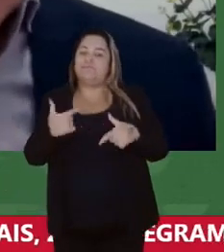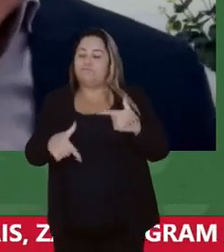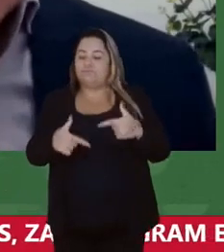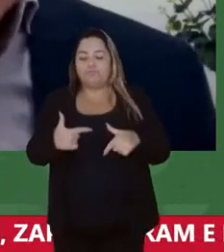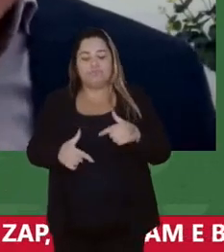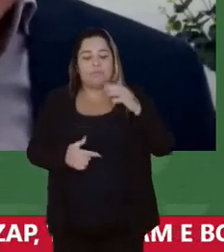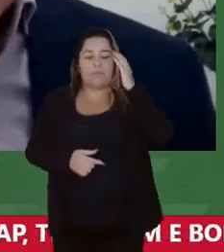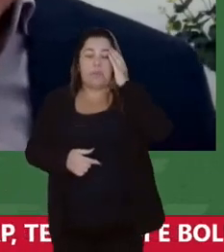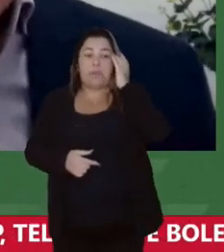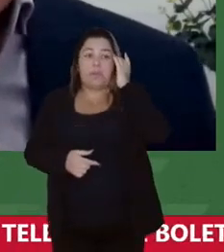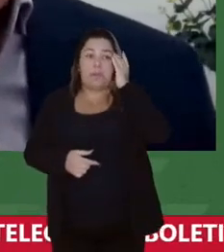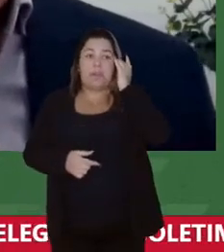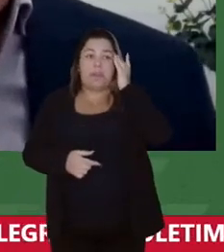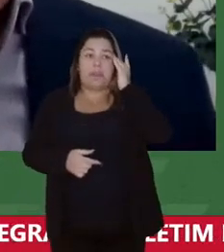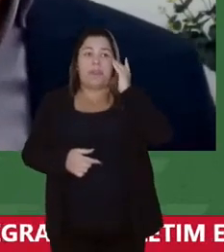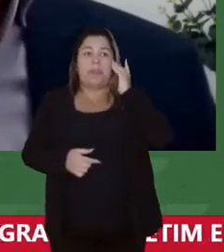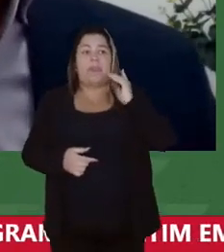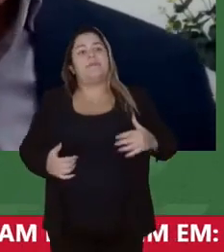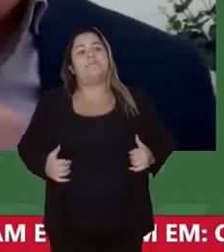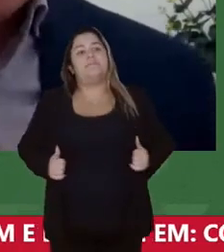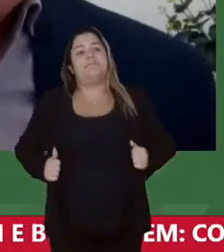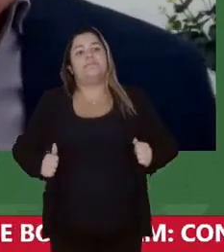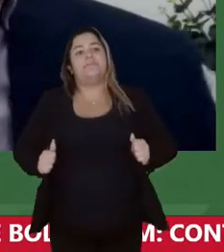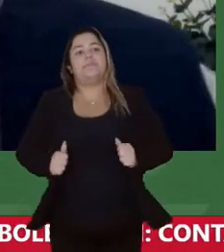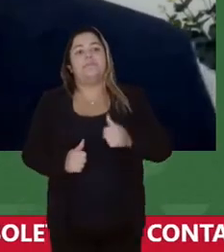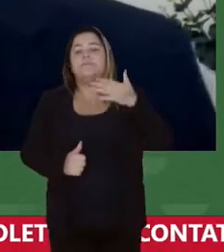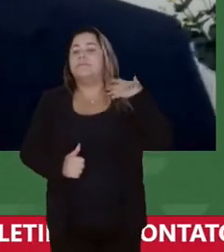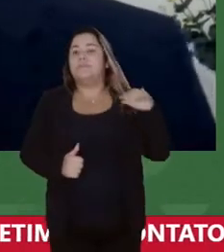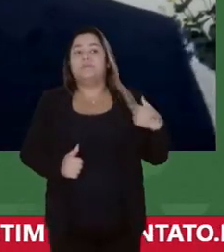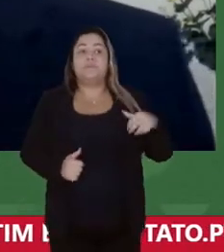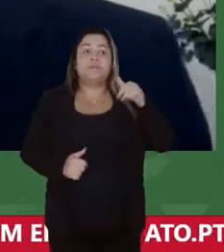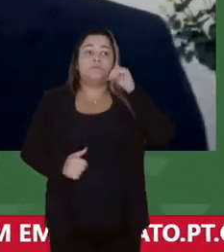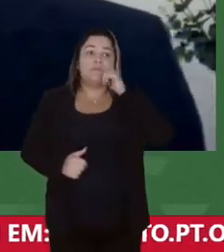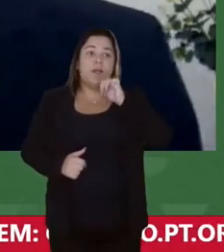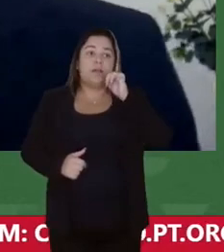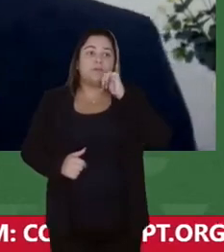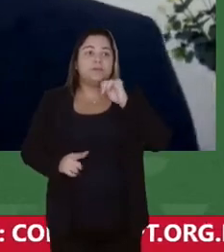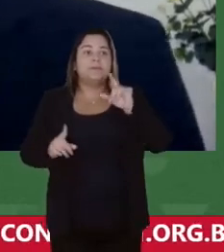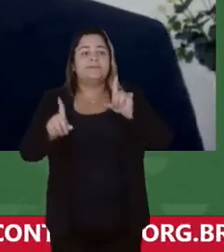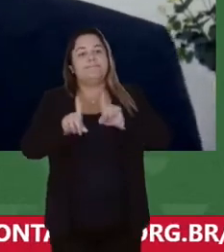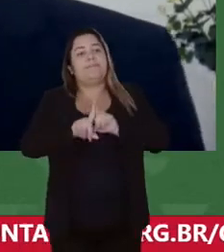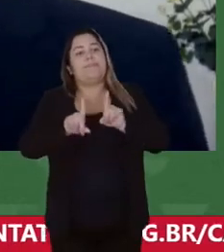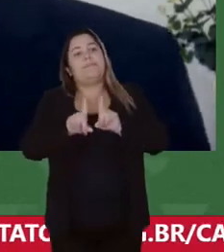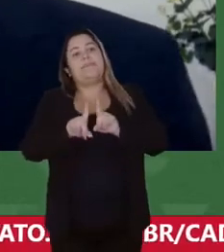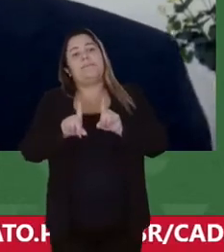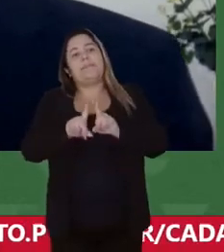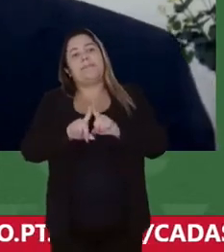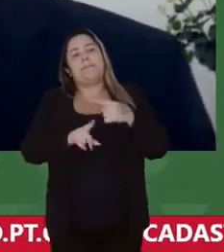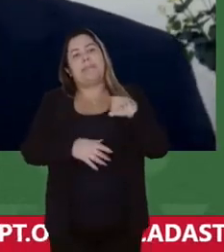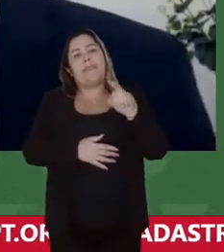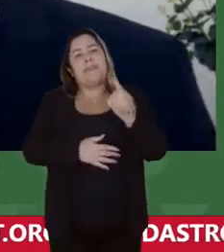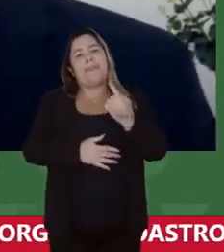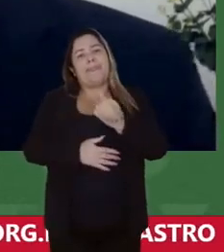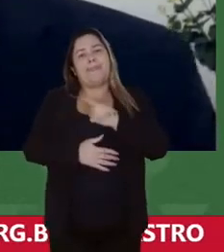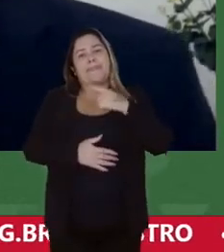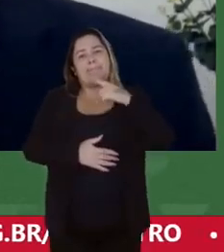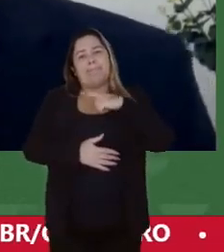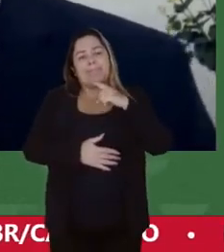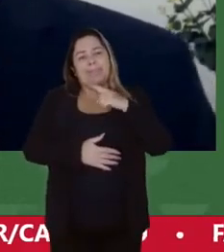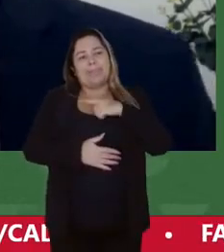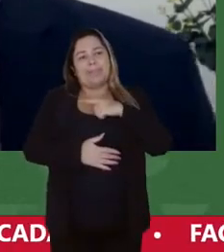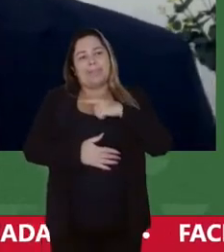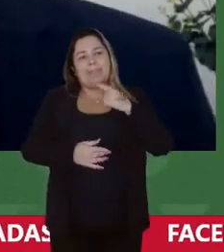também se vale para a questão das mulheres. Portanto, nós temos aí uma